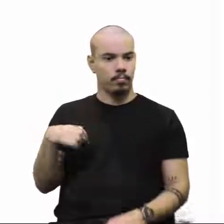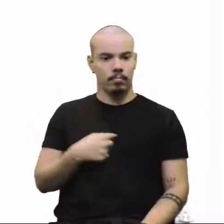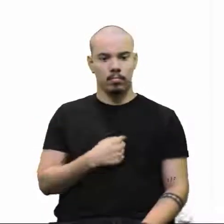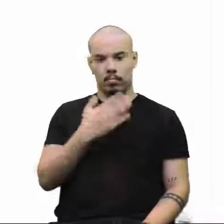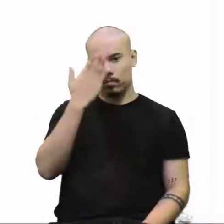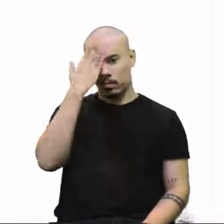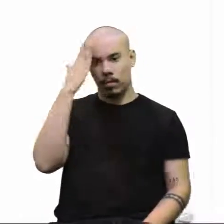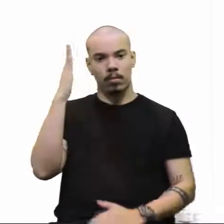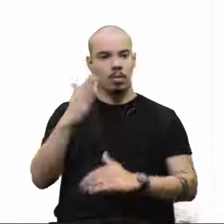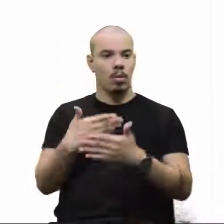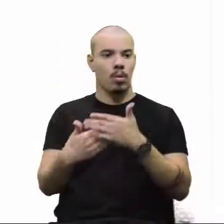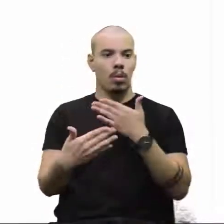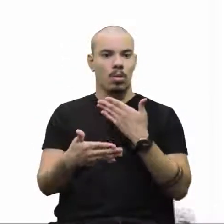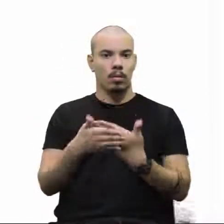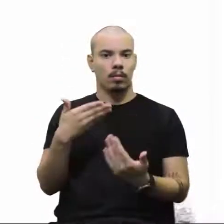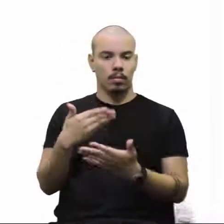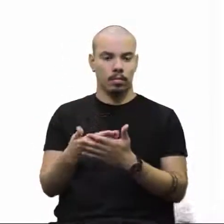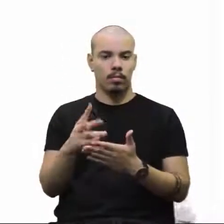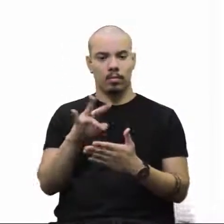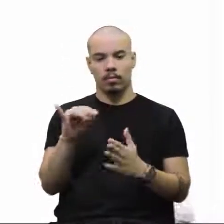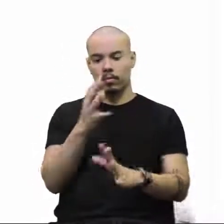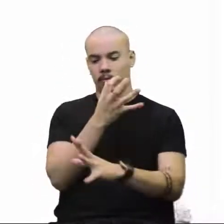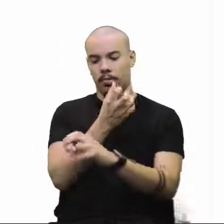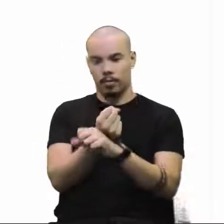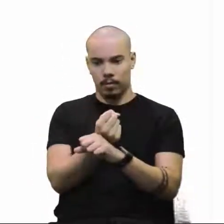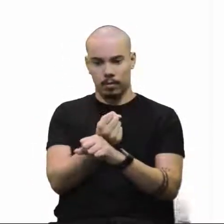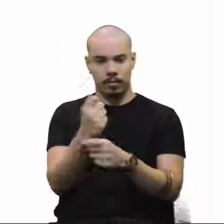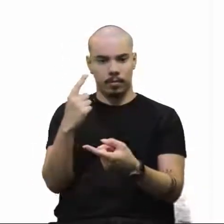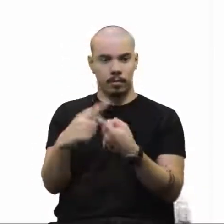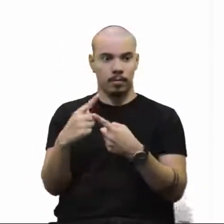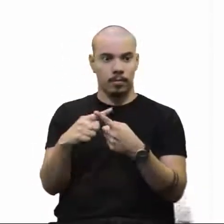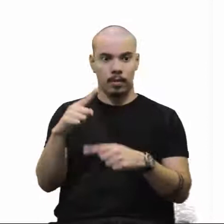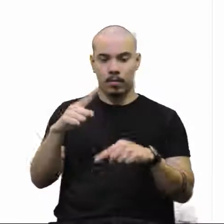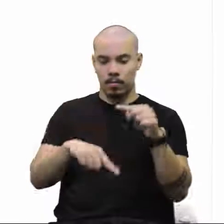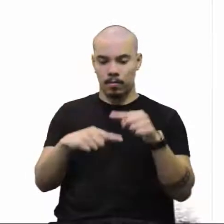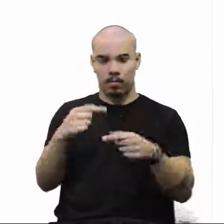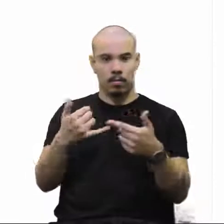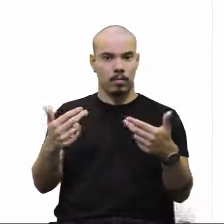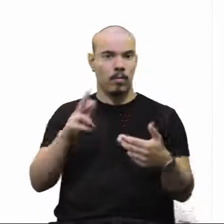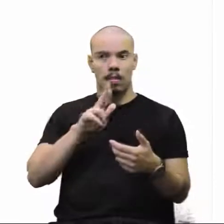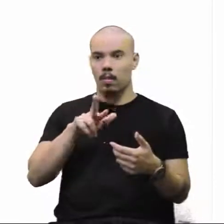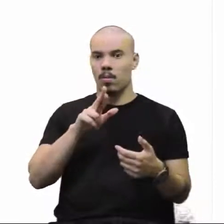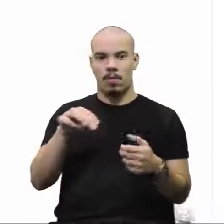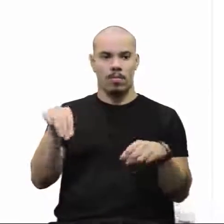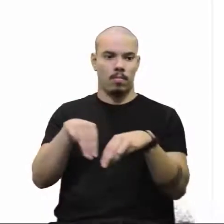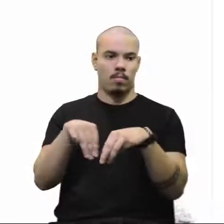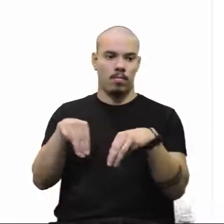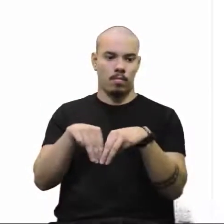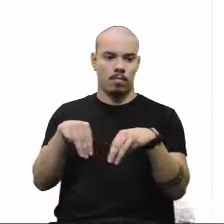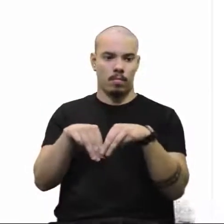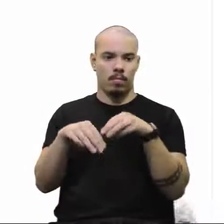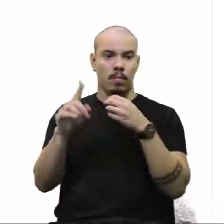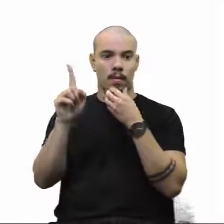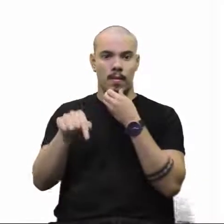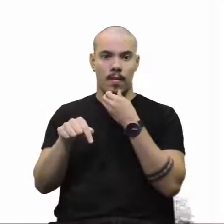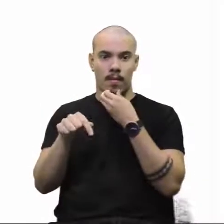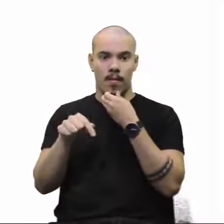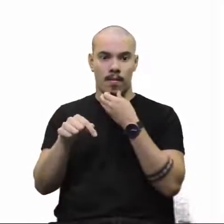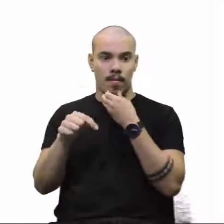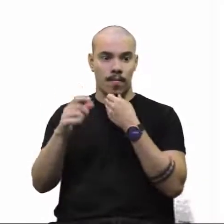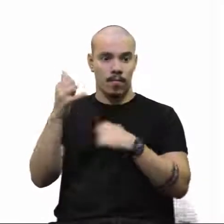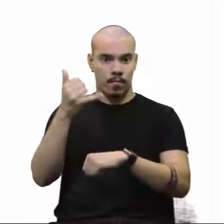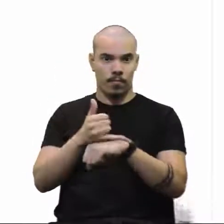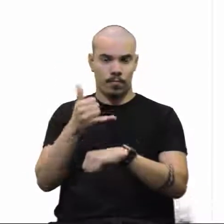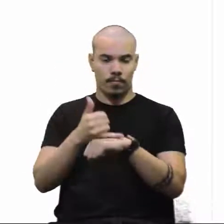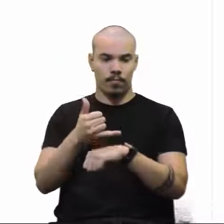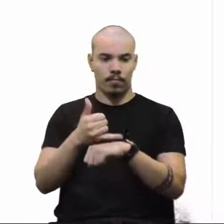polo vai atrair o prego, porque ele não é um material magnético, né? Isso. Ele é ferro magnético, pode ser